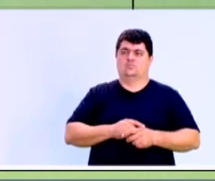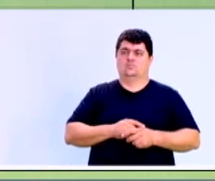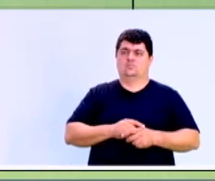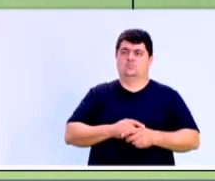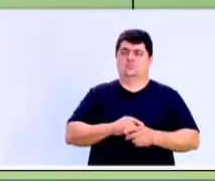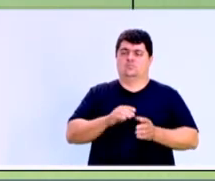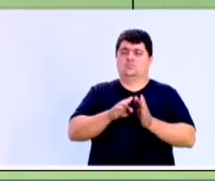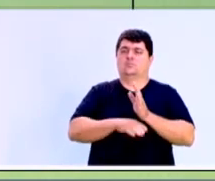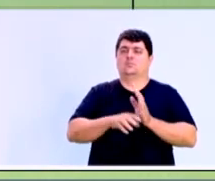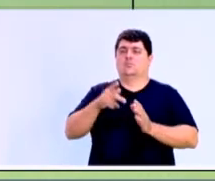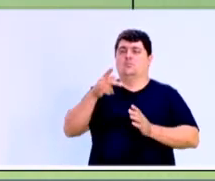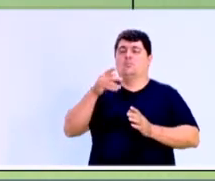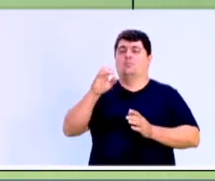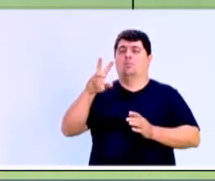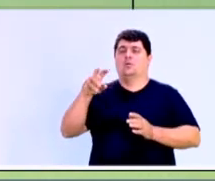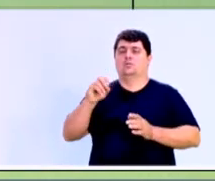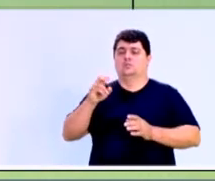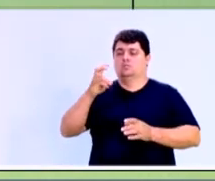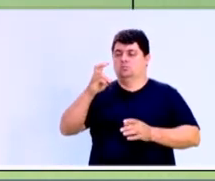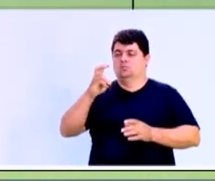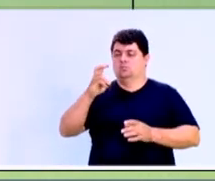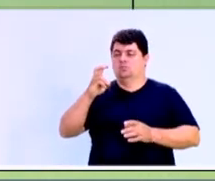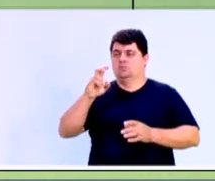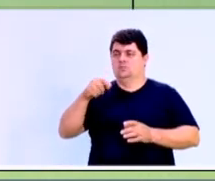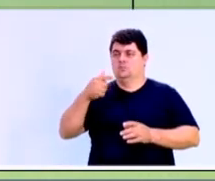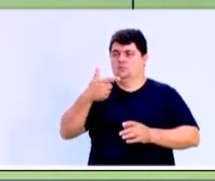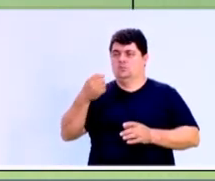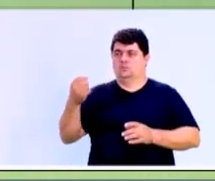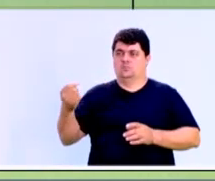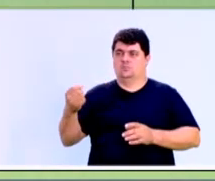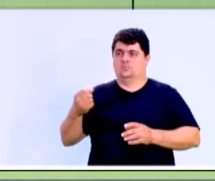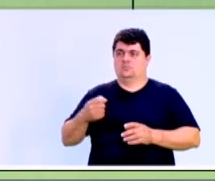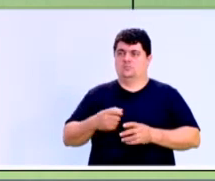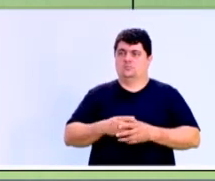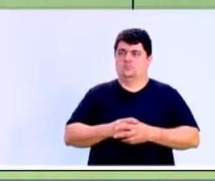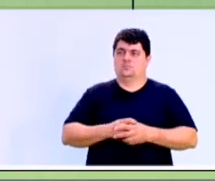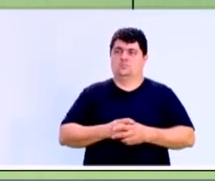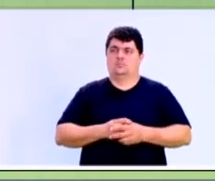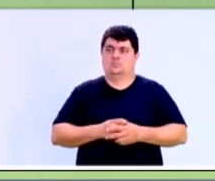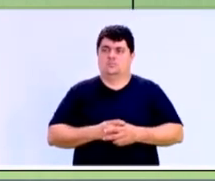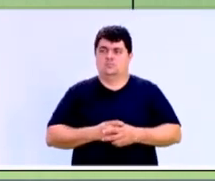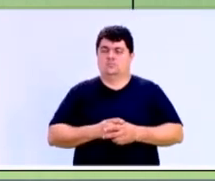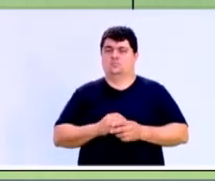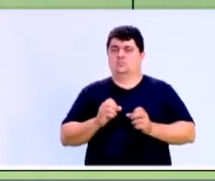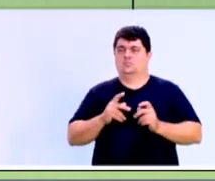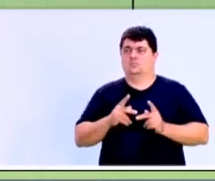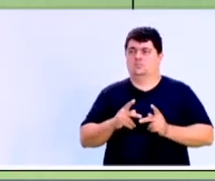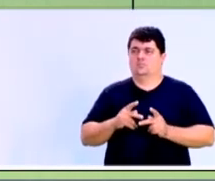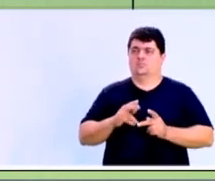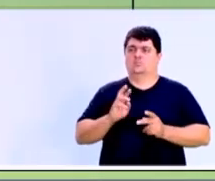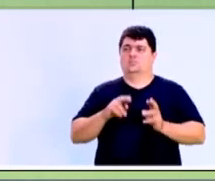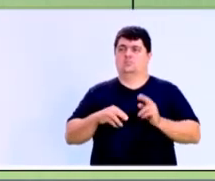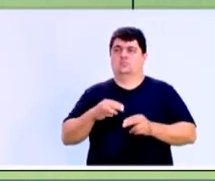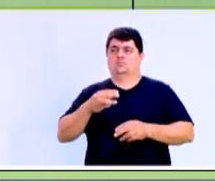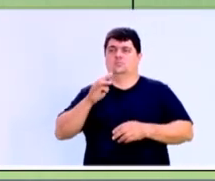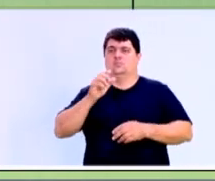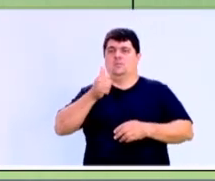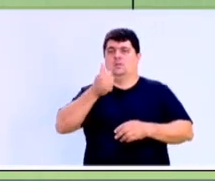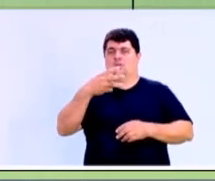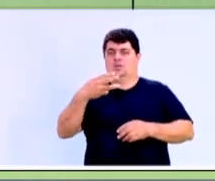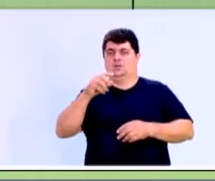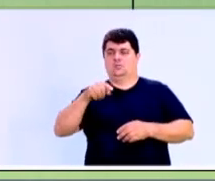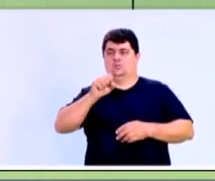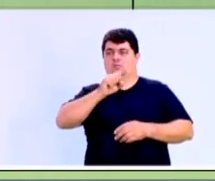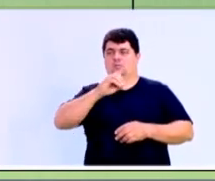E o meu passivo circulante financeiro? 5.200. 5.200. Ok? Isso dá quanto, professora?